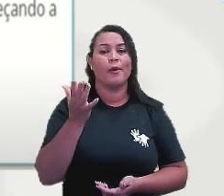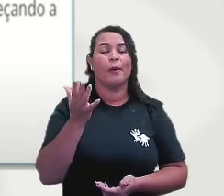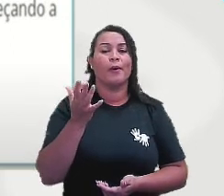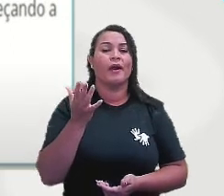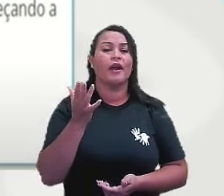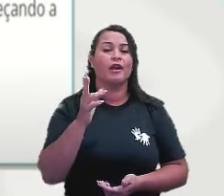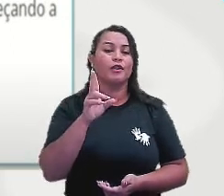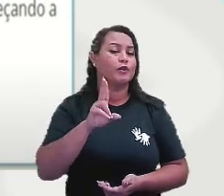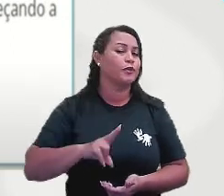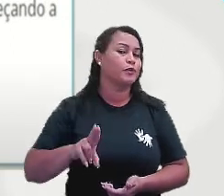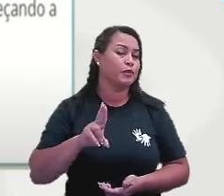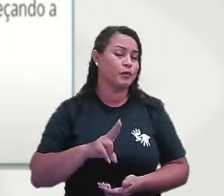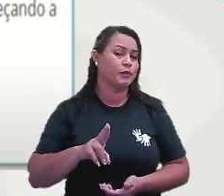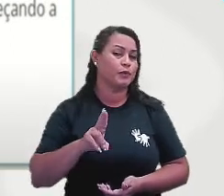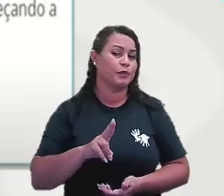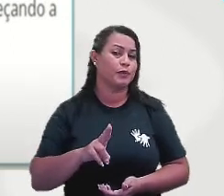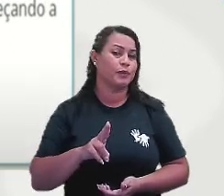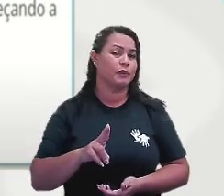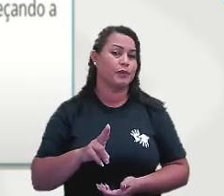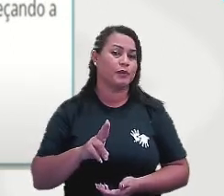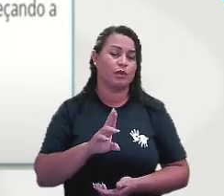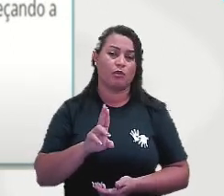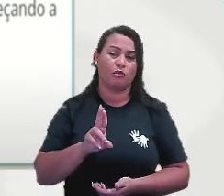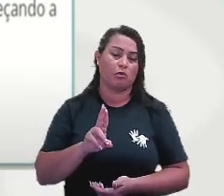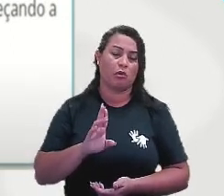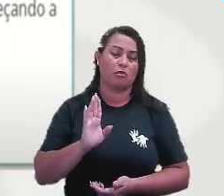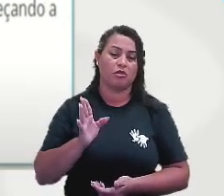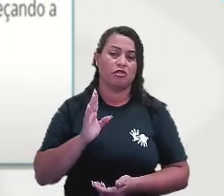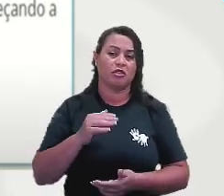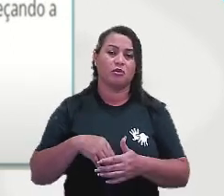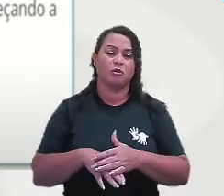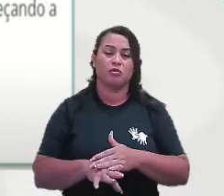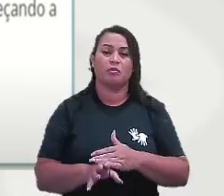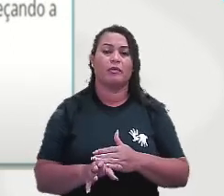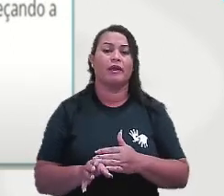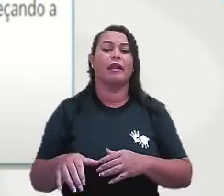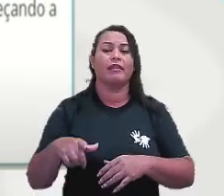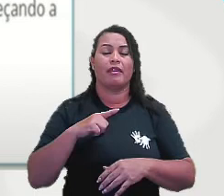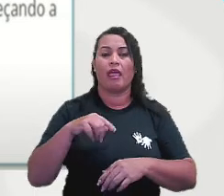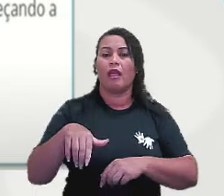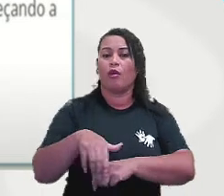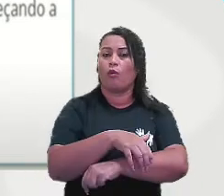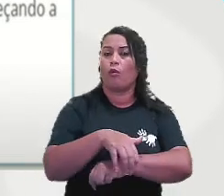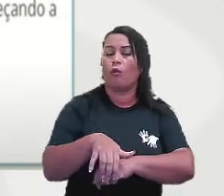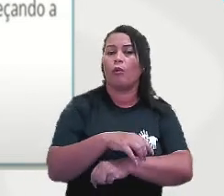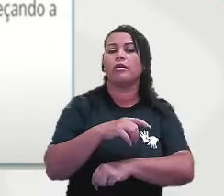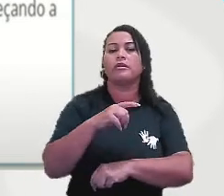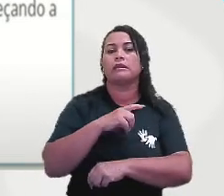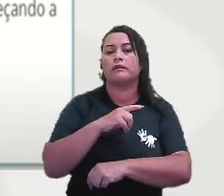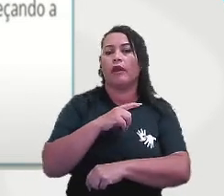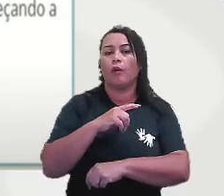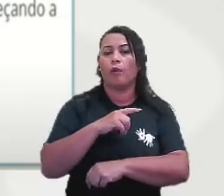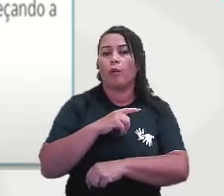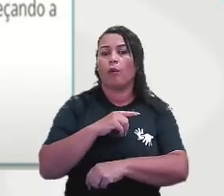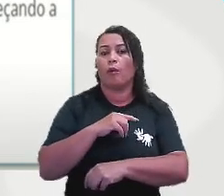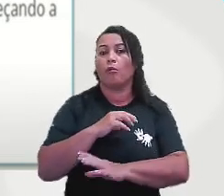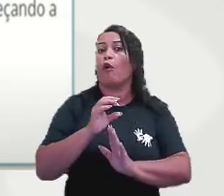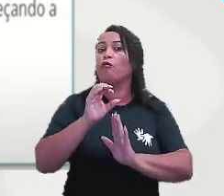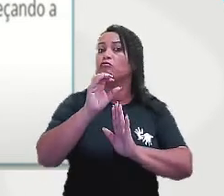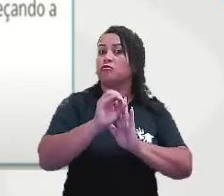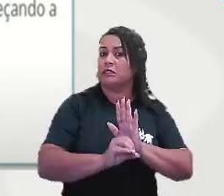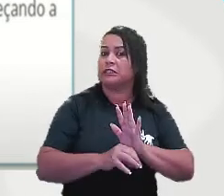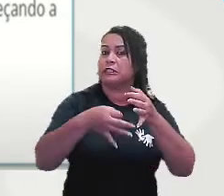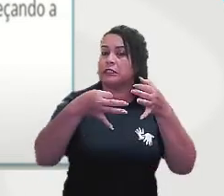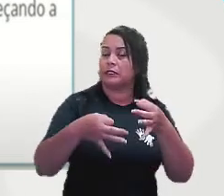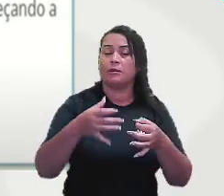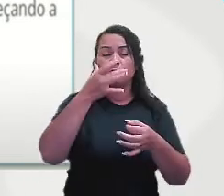as pessoas os cidadãos, eles dão para aqueles locais, como também tem ruas que tem um nome oficial, mas as